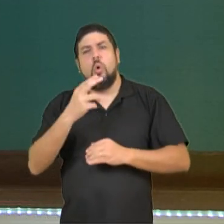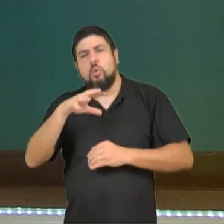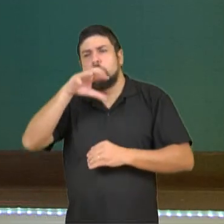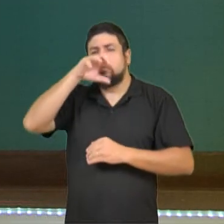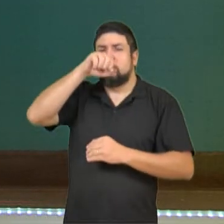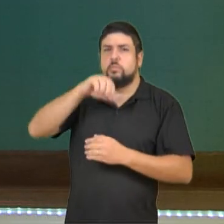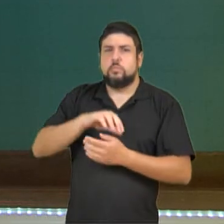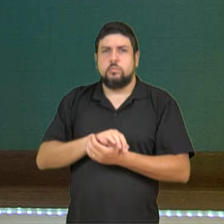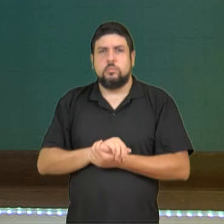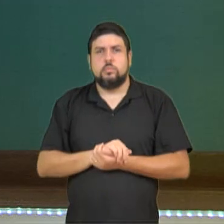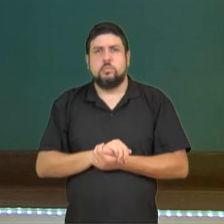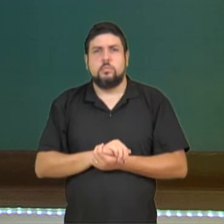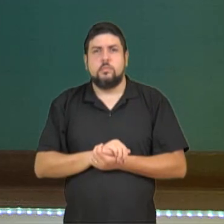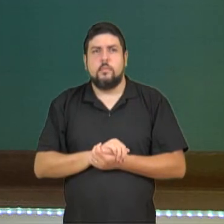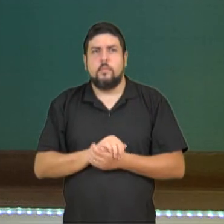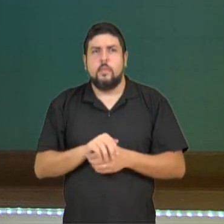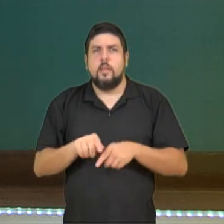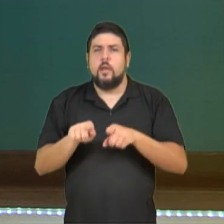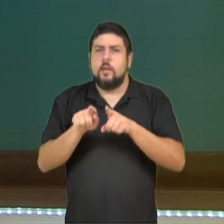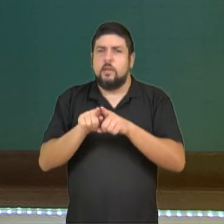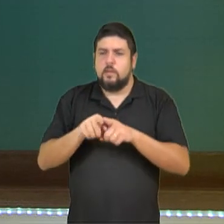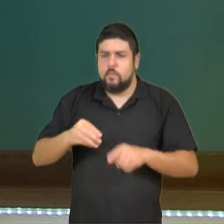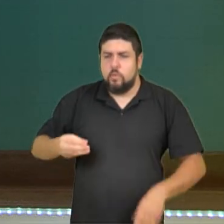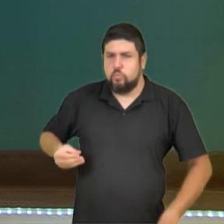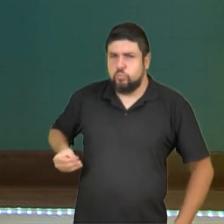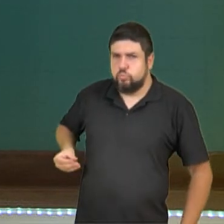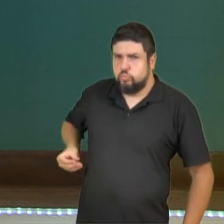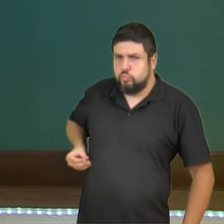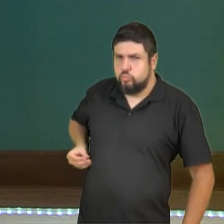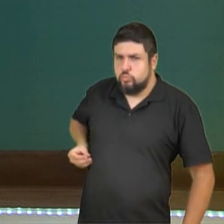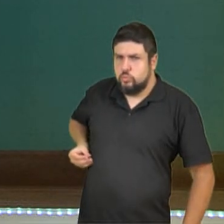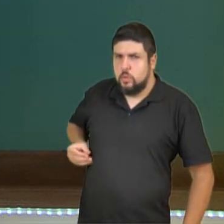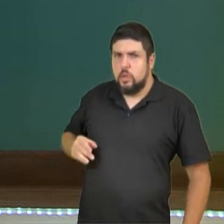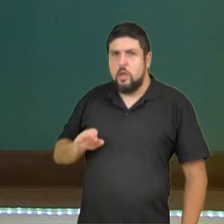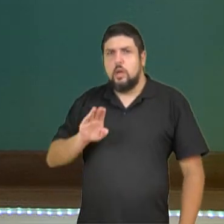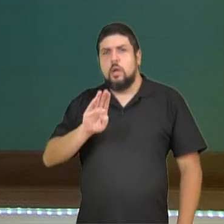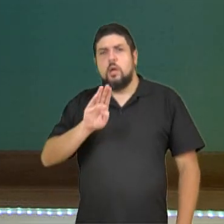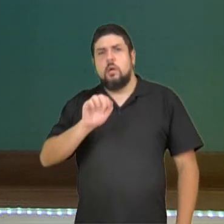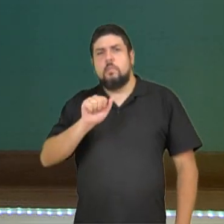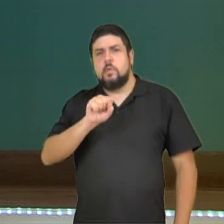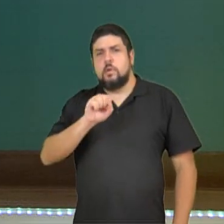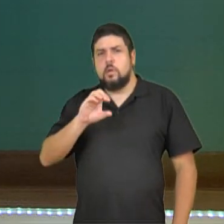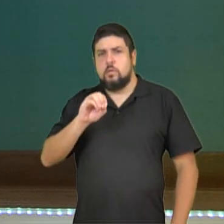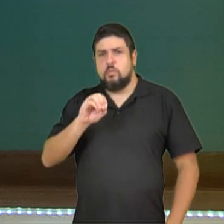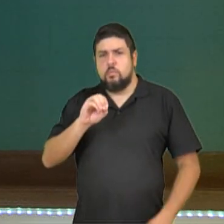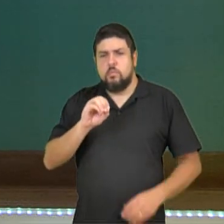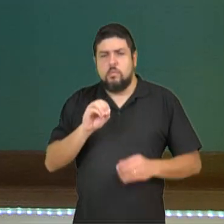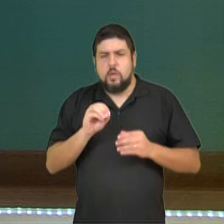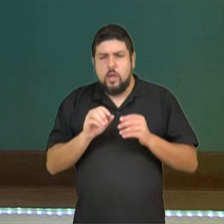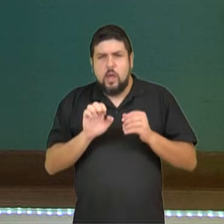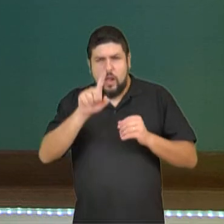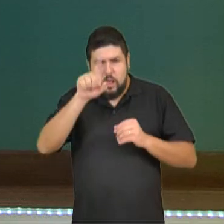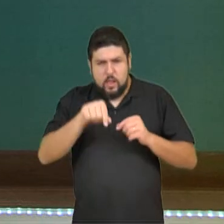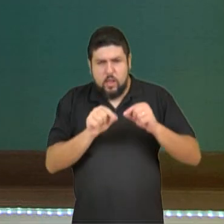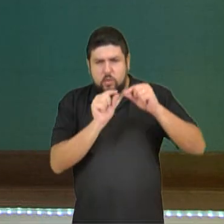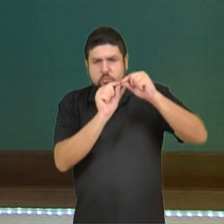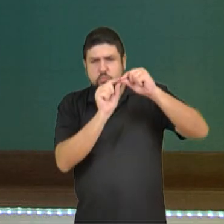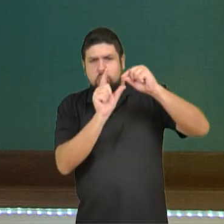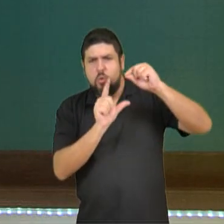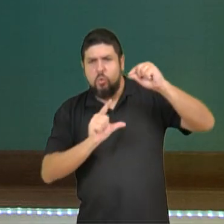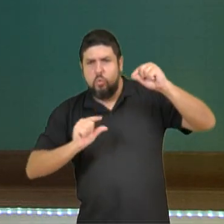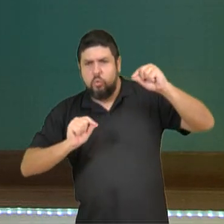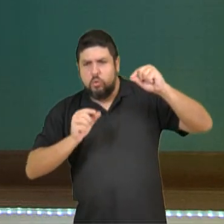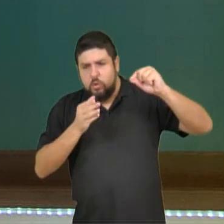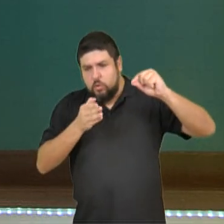temos ainda o baço. O baço é um órgão que fica bem pertinho do estômago, tá? E ele, além de